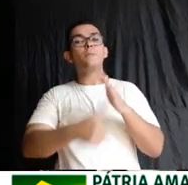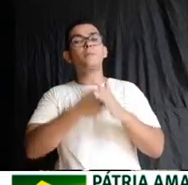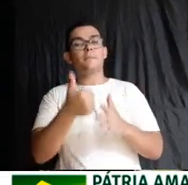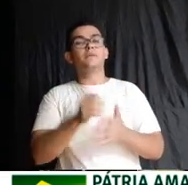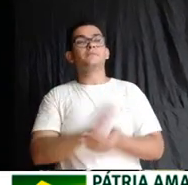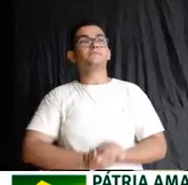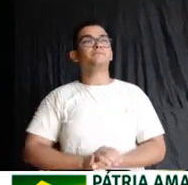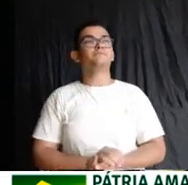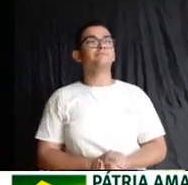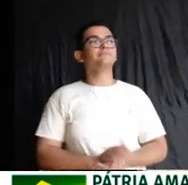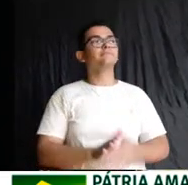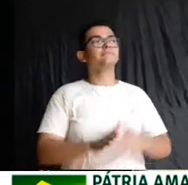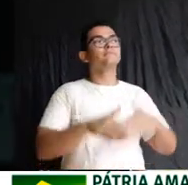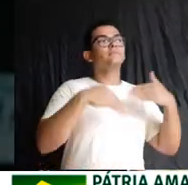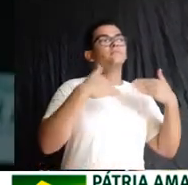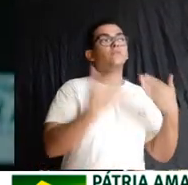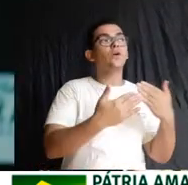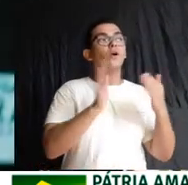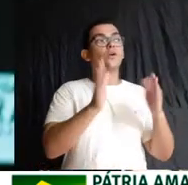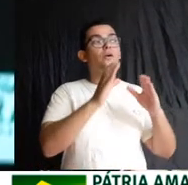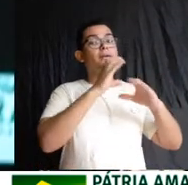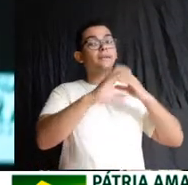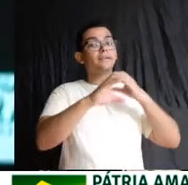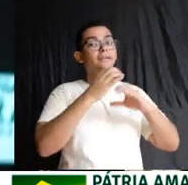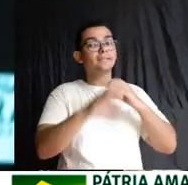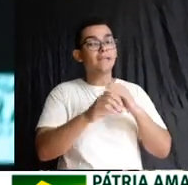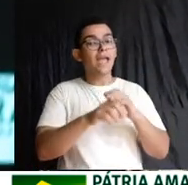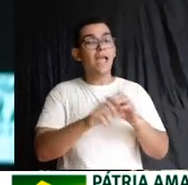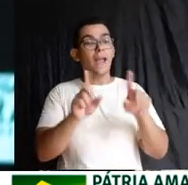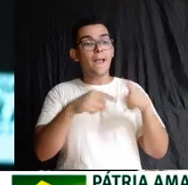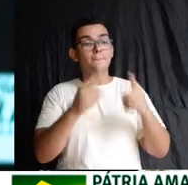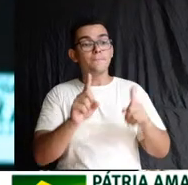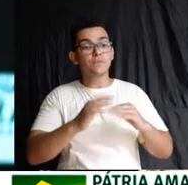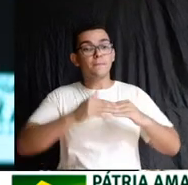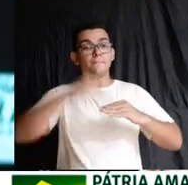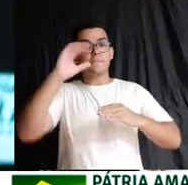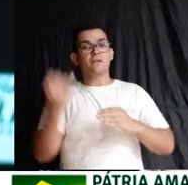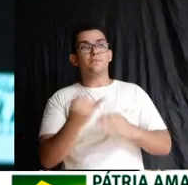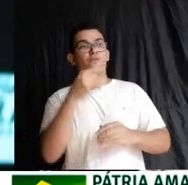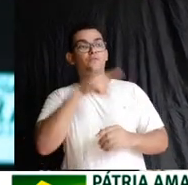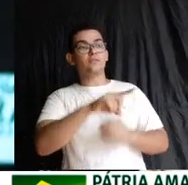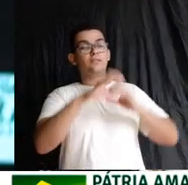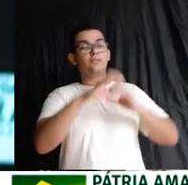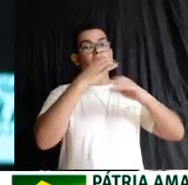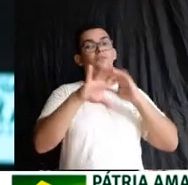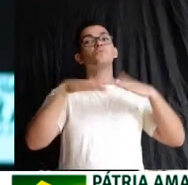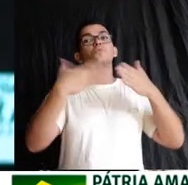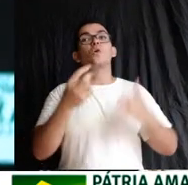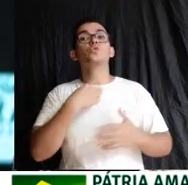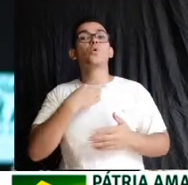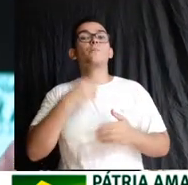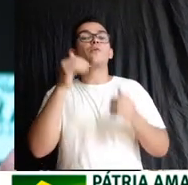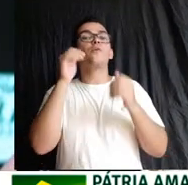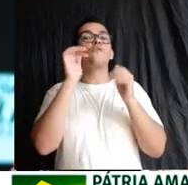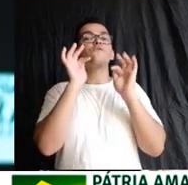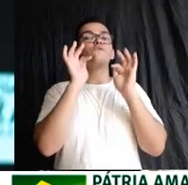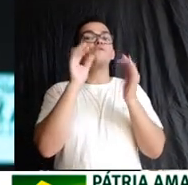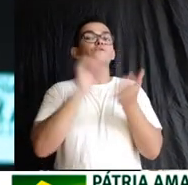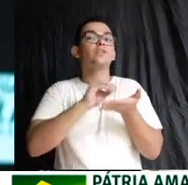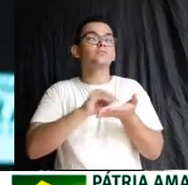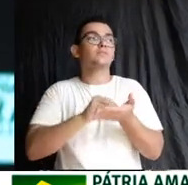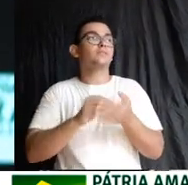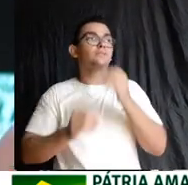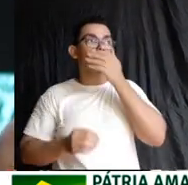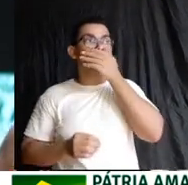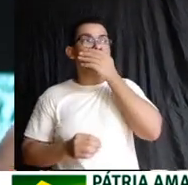aquela saideira que não pode faltar quando você está cantando, fazendo seu show. Tem que ser bem pra cima,